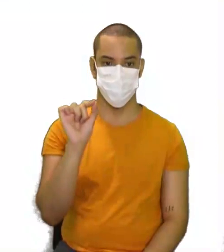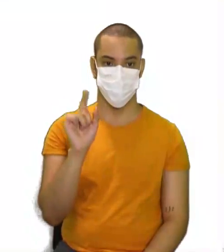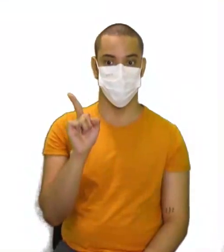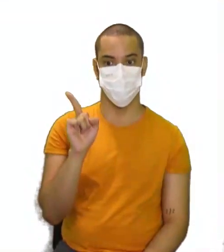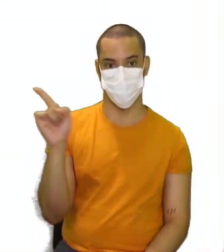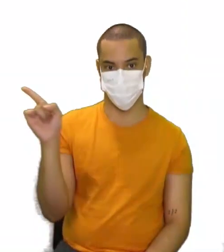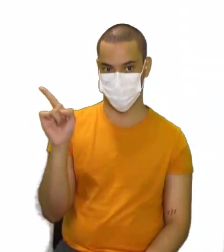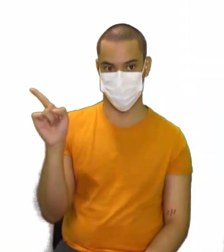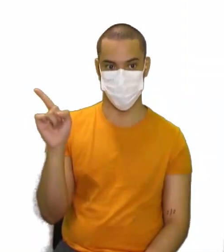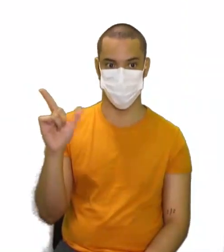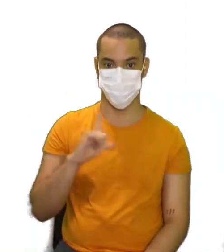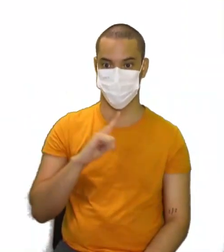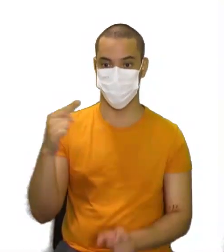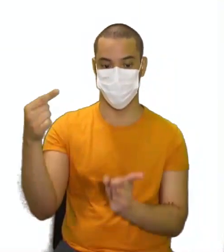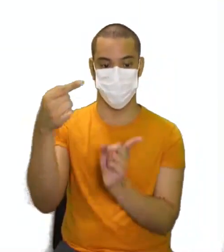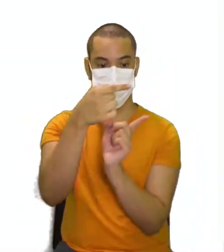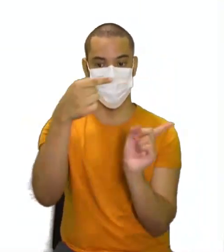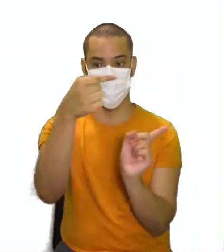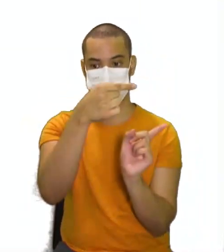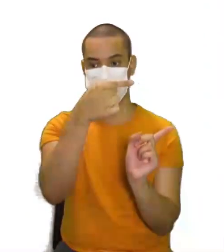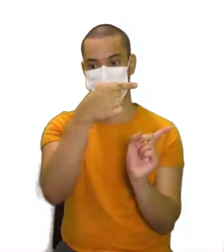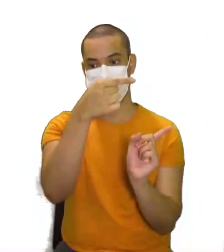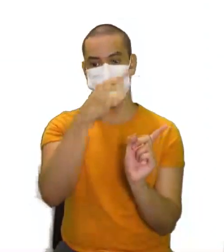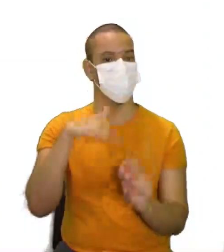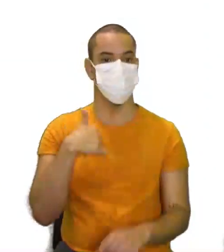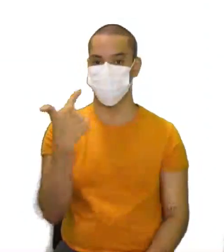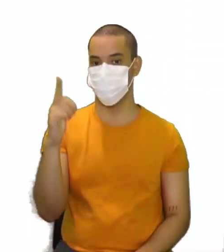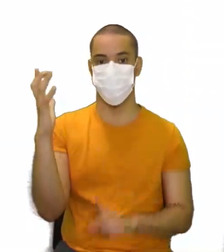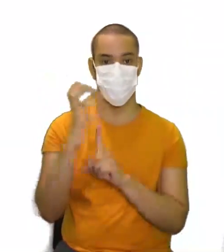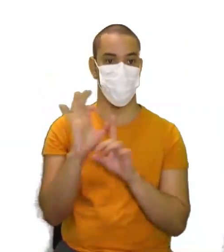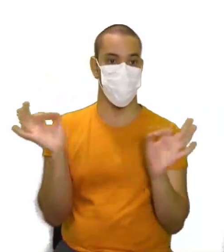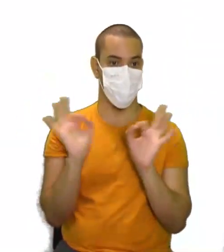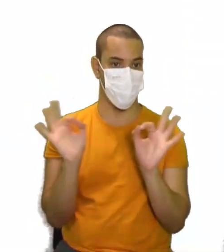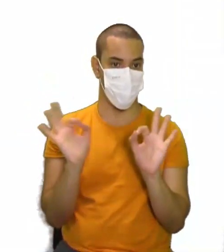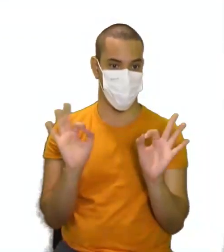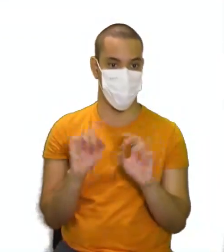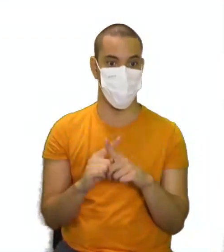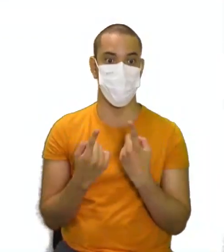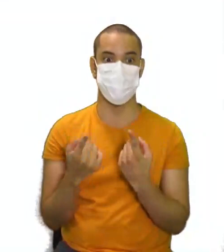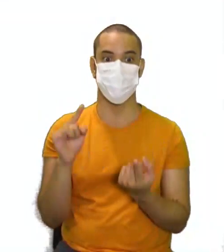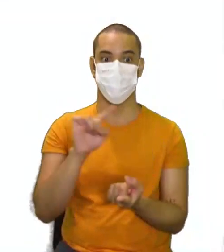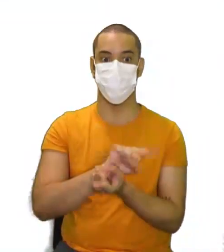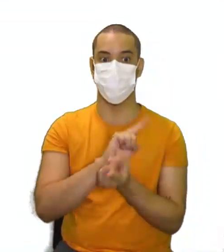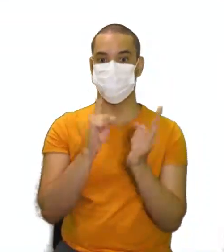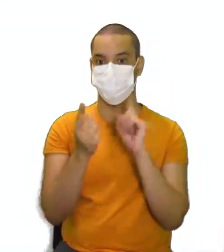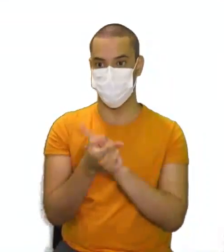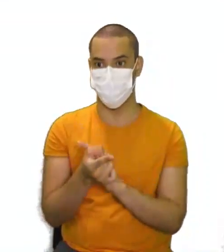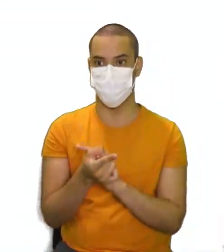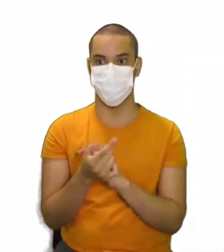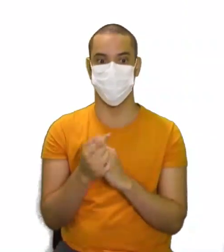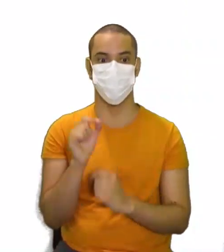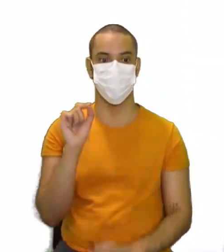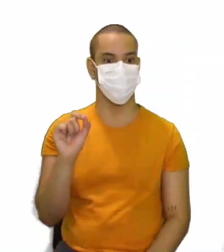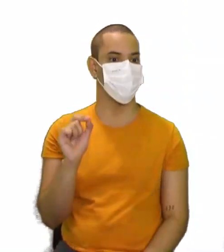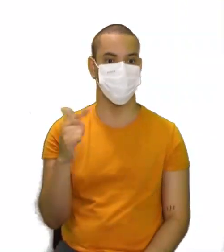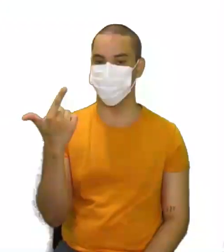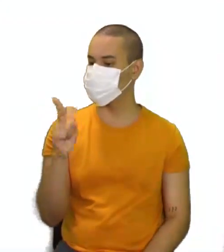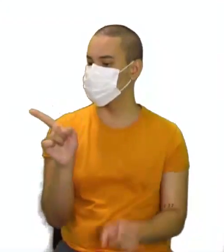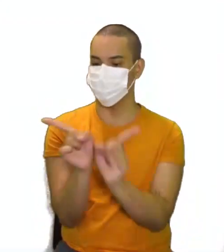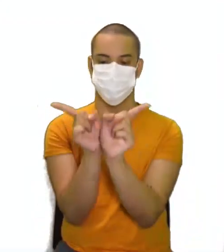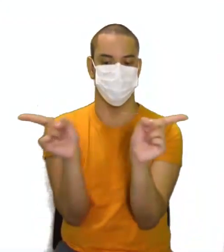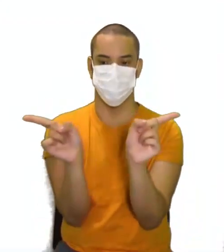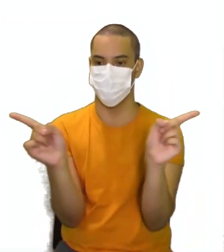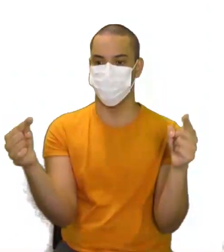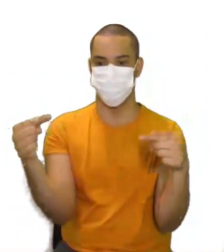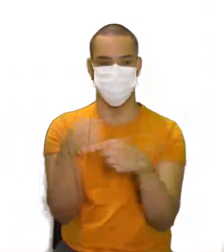aqui. Eu não vou ter nenhuma influência. Ah, professor, mas se a carga estiver ao contrário, acabei de falar que não sofre, né?